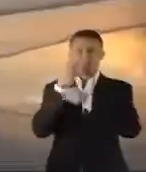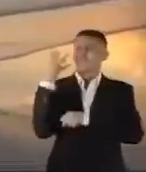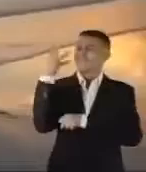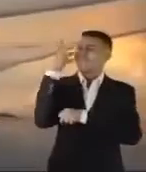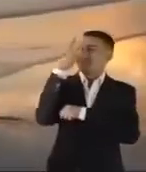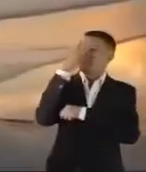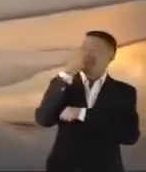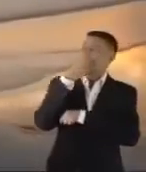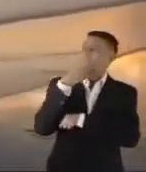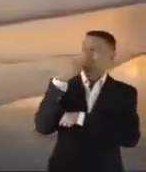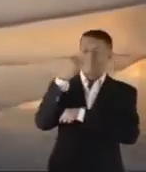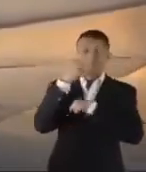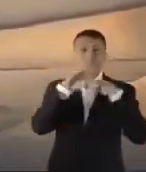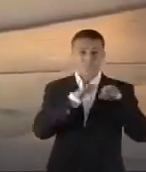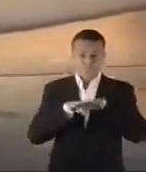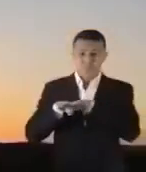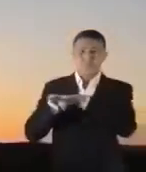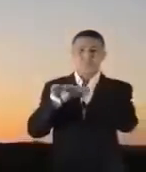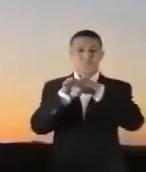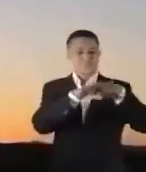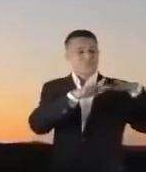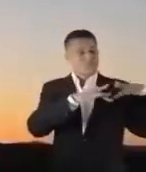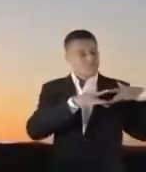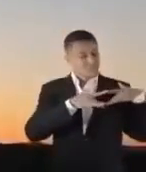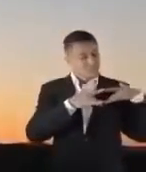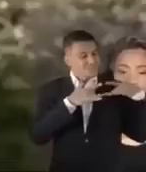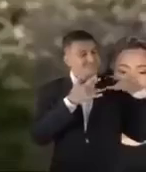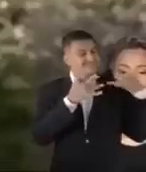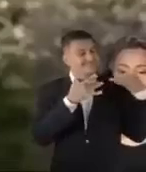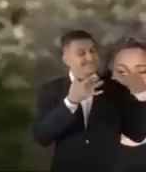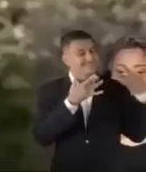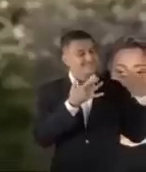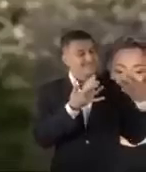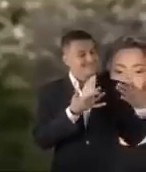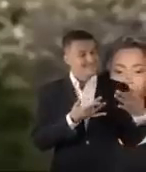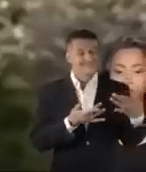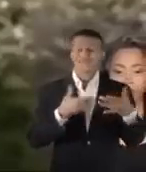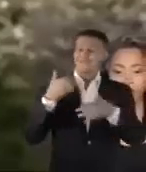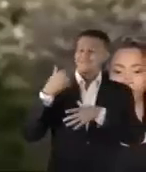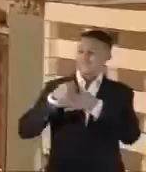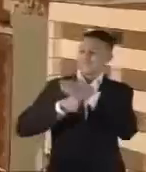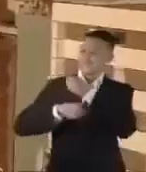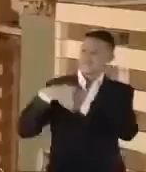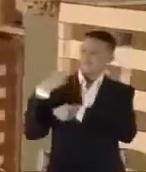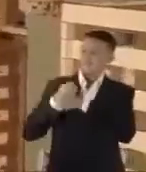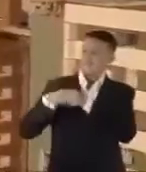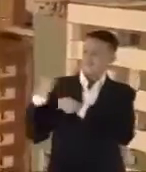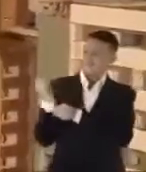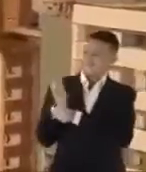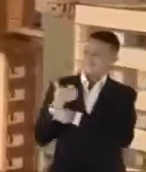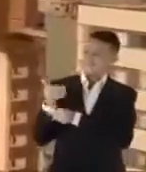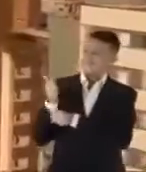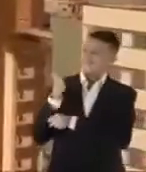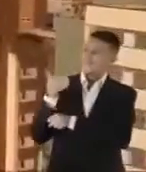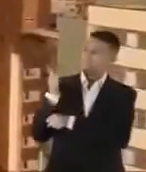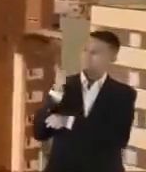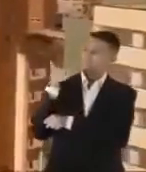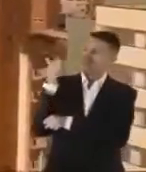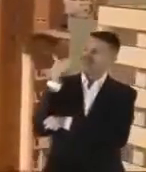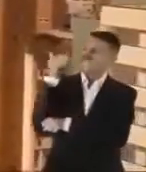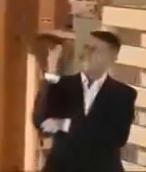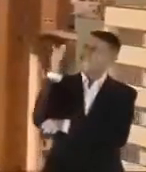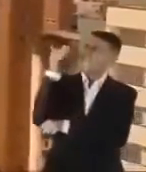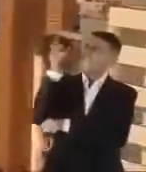mais forte, mais belo, mais justo, é mais gentil. Erga essa